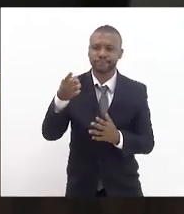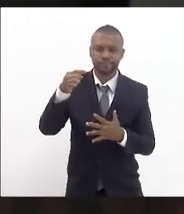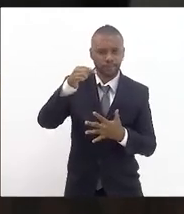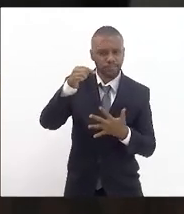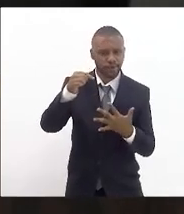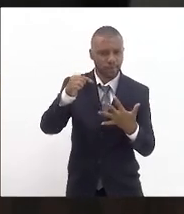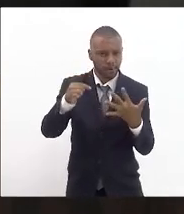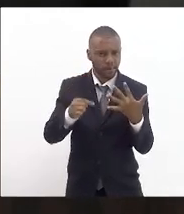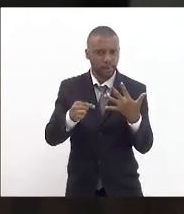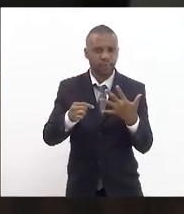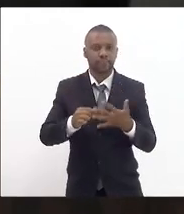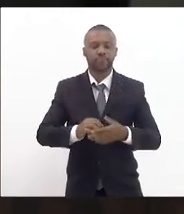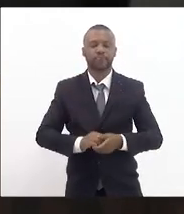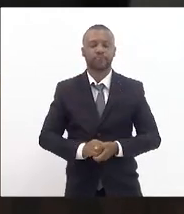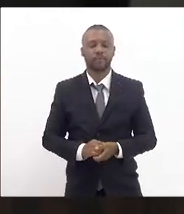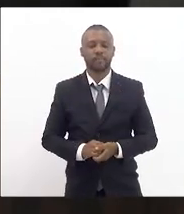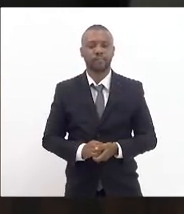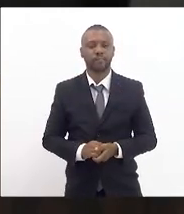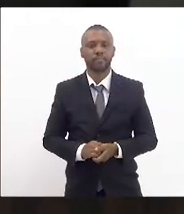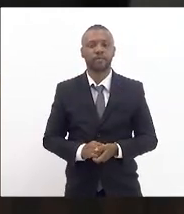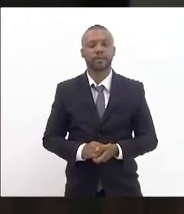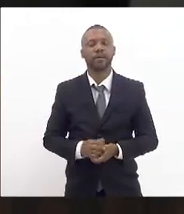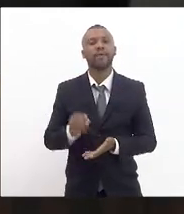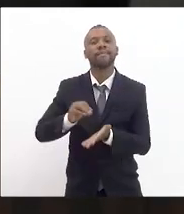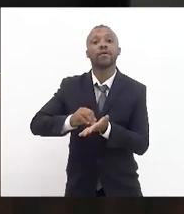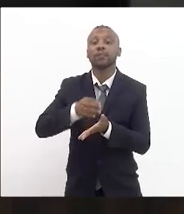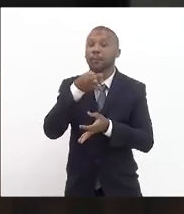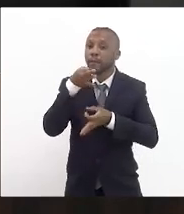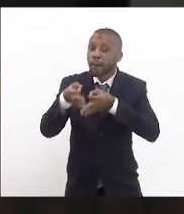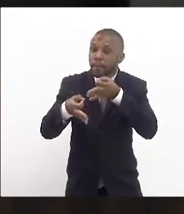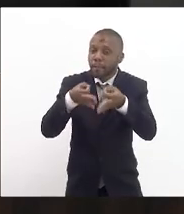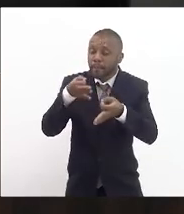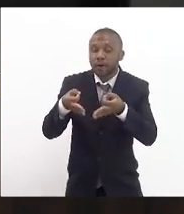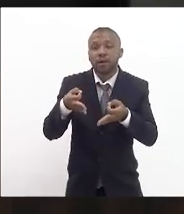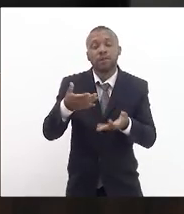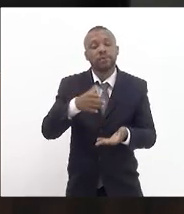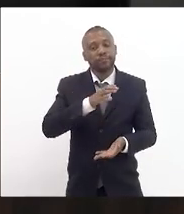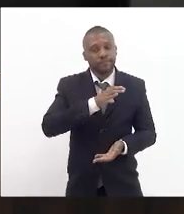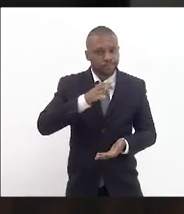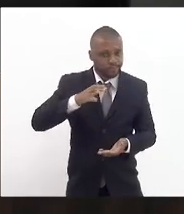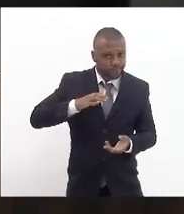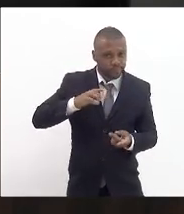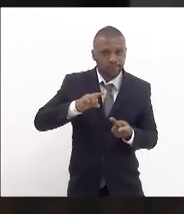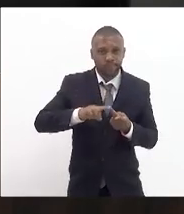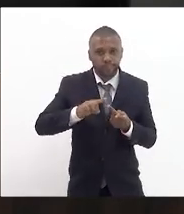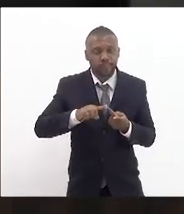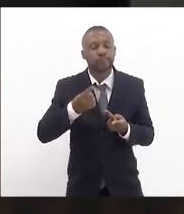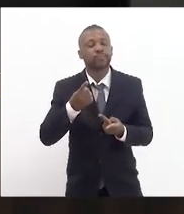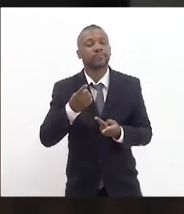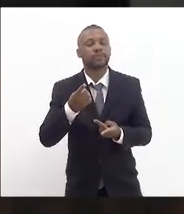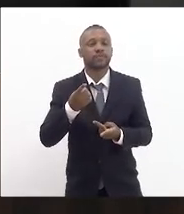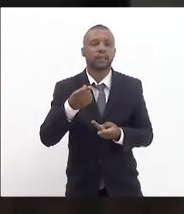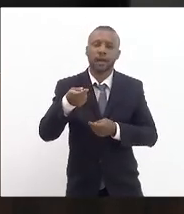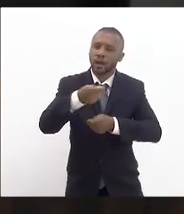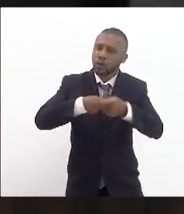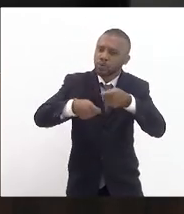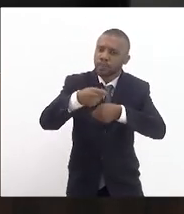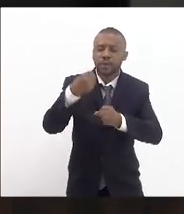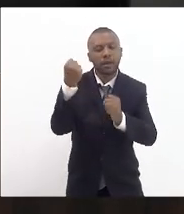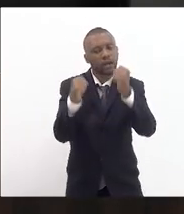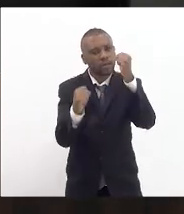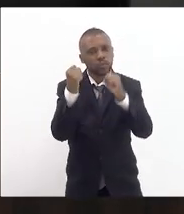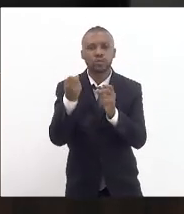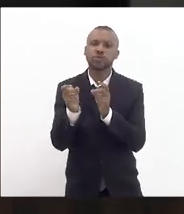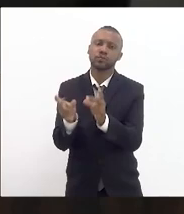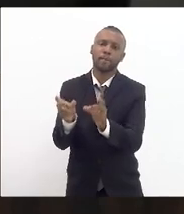Luiz Paulo e Márcio Canella. Pendente de pareceres das Comissões de Constituição e Justiça, de Minas e Energia, de Economia, Indústria e Comércio, de